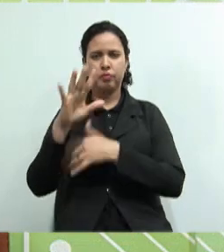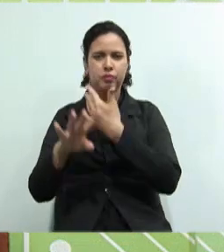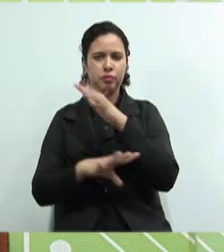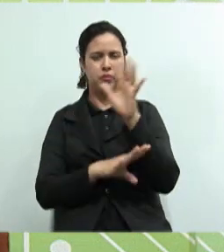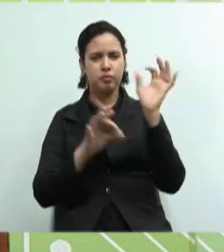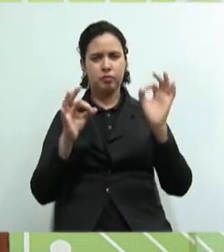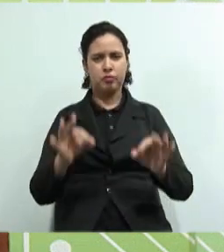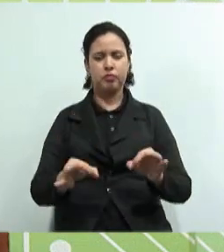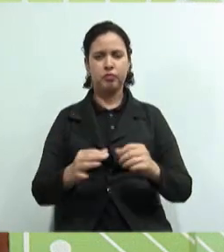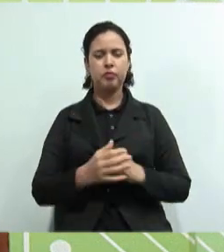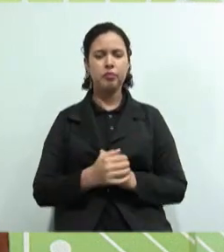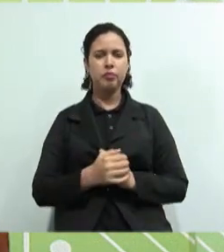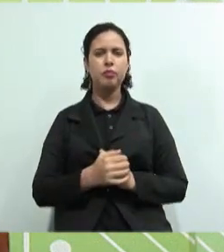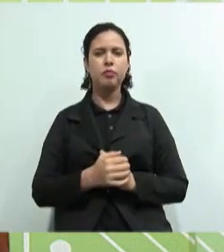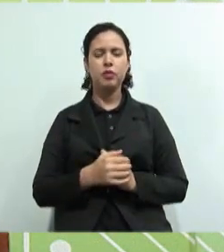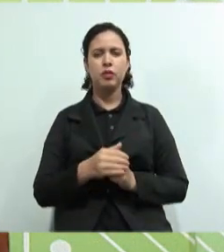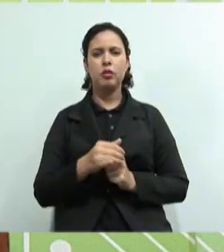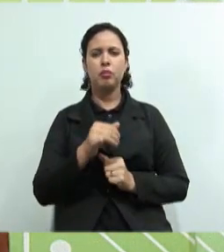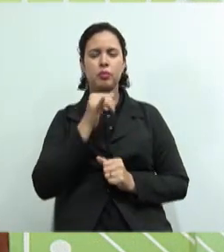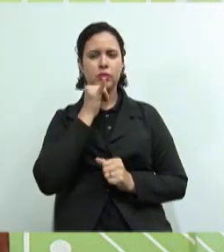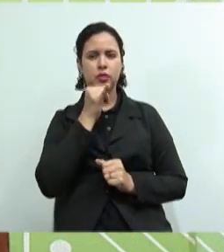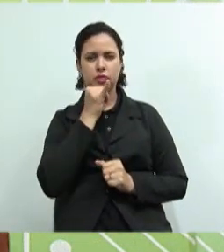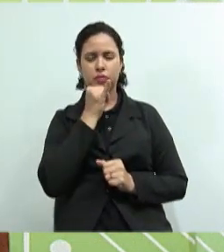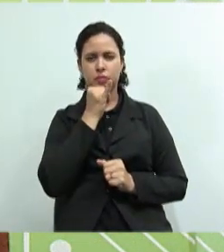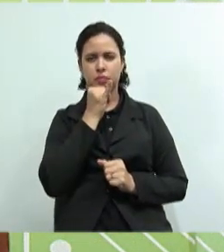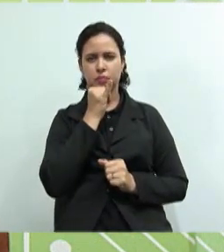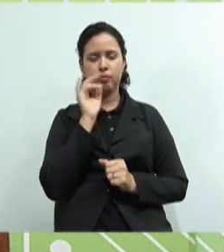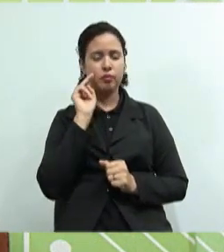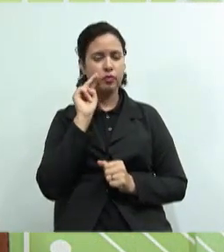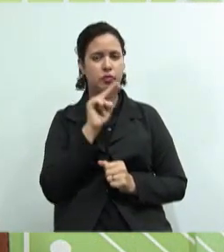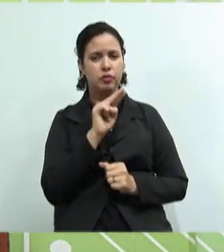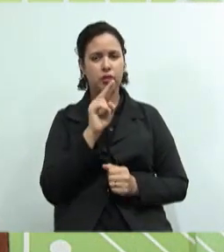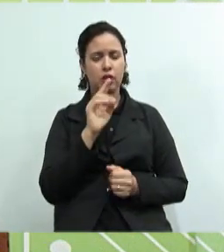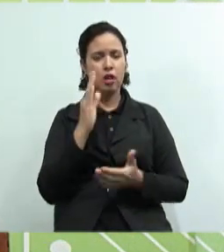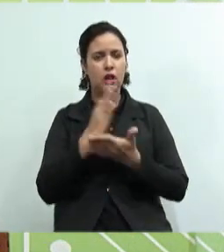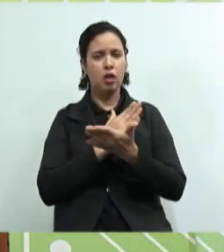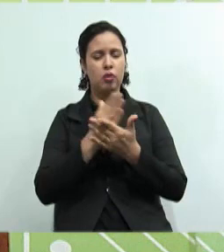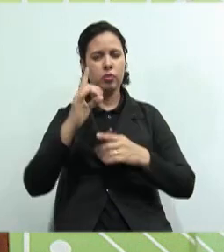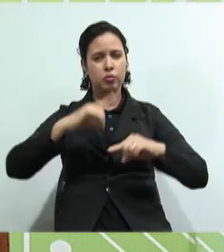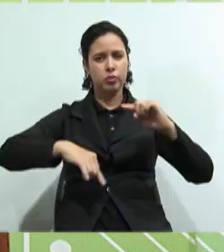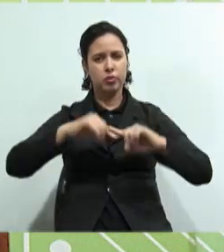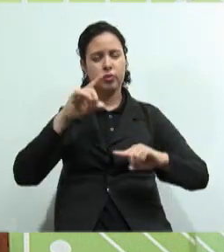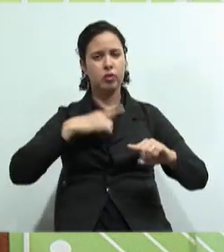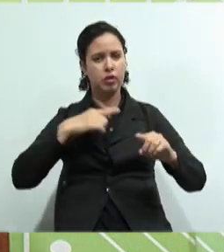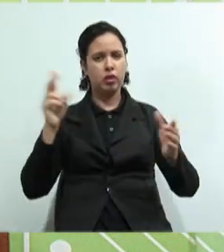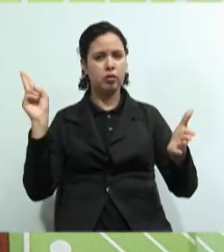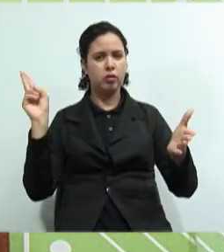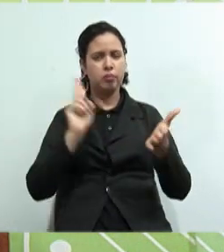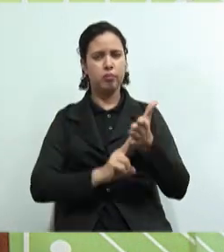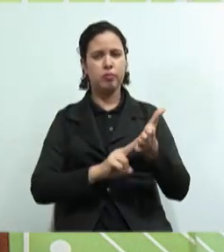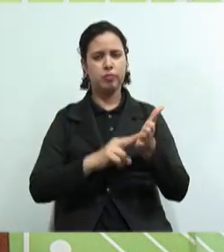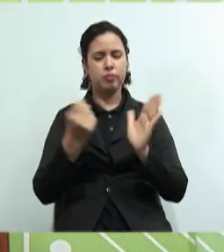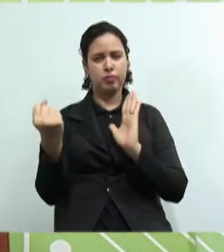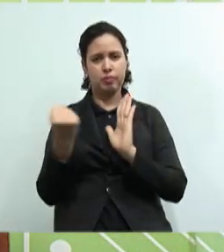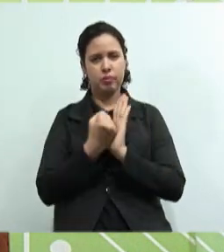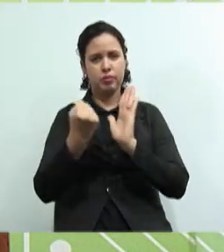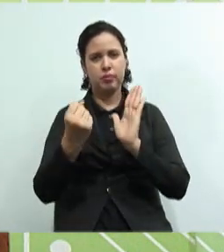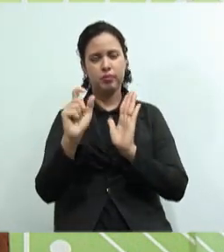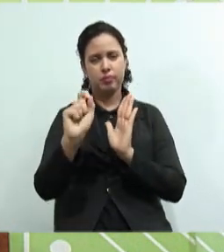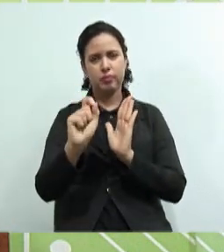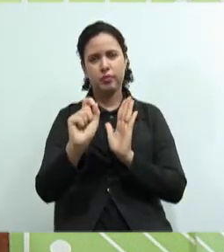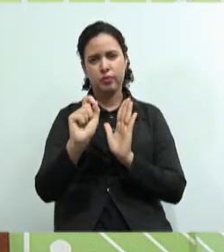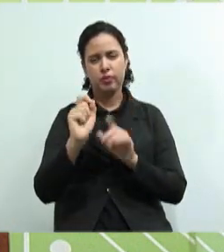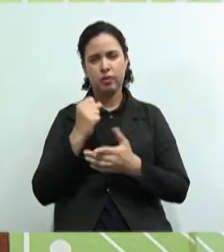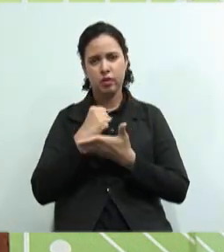quando alguns selos são impostos aos produtos. Os produtos podem ter selos que vão garantir que eles têm um melhor